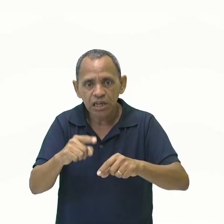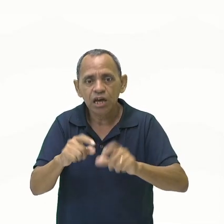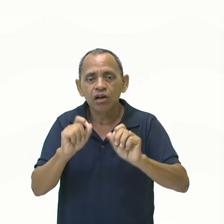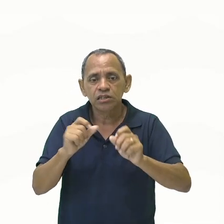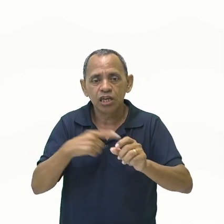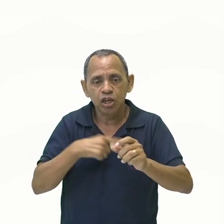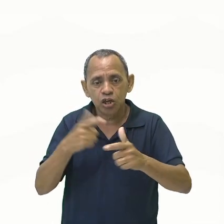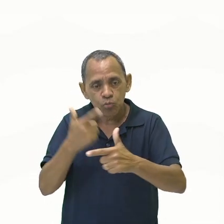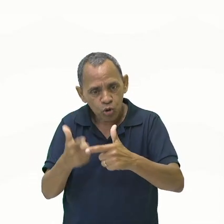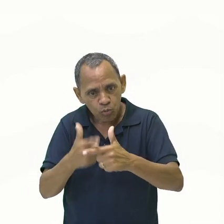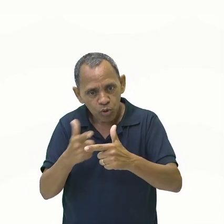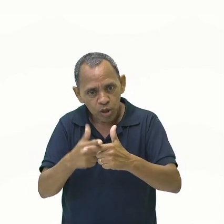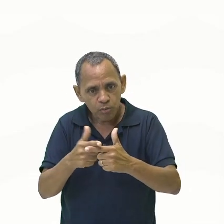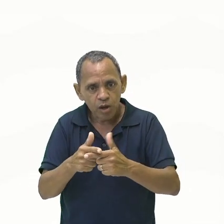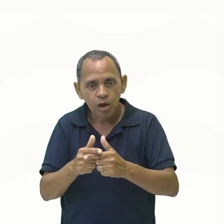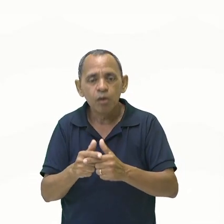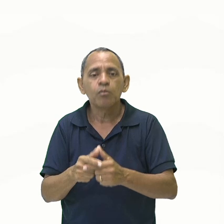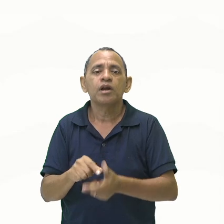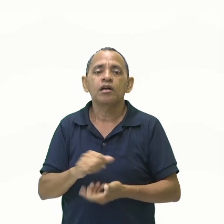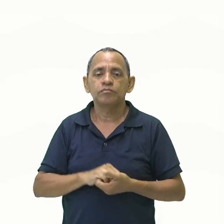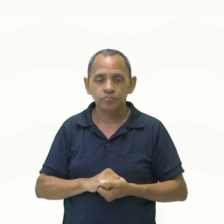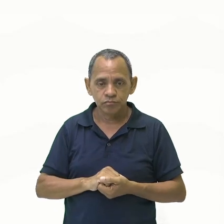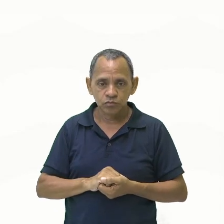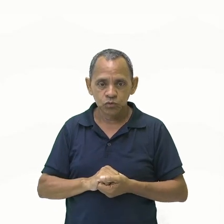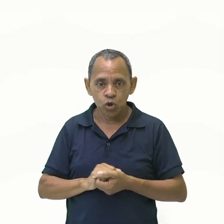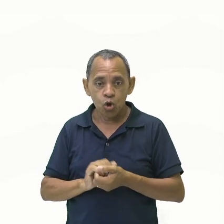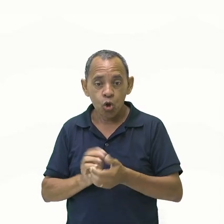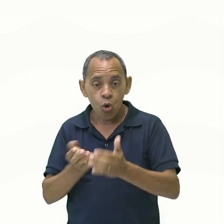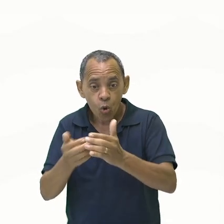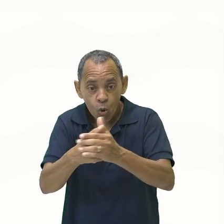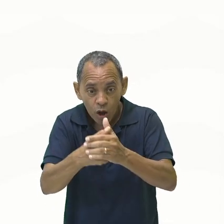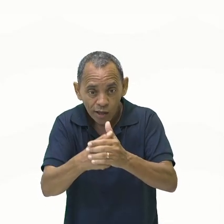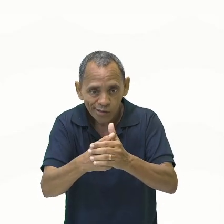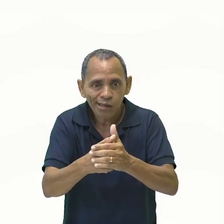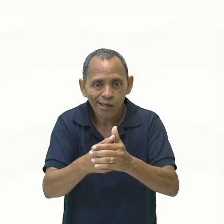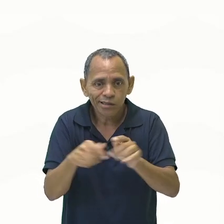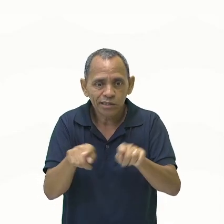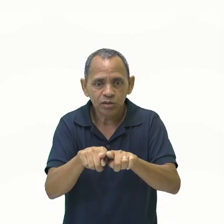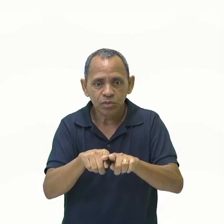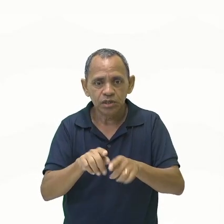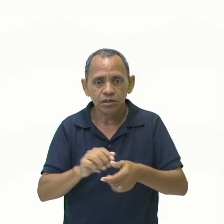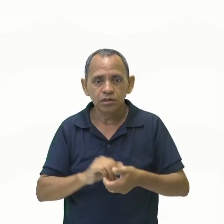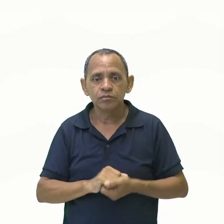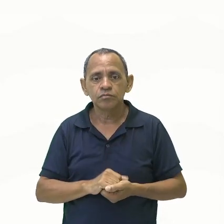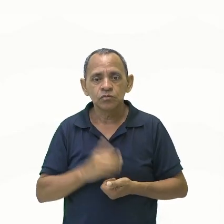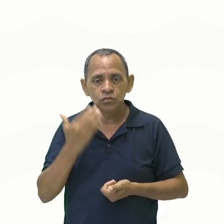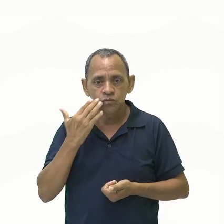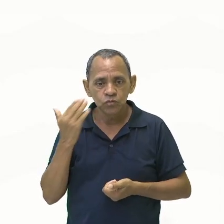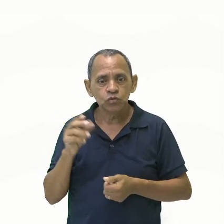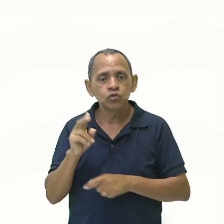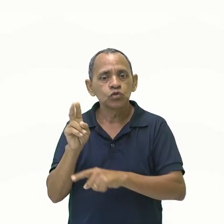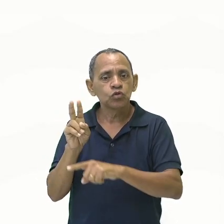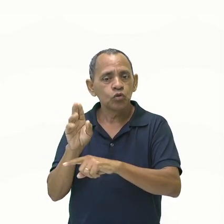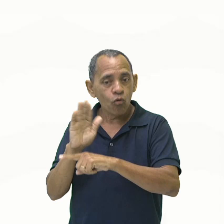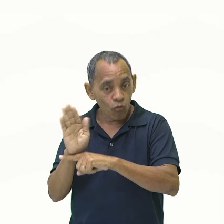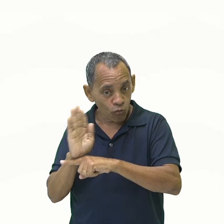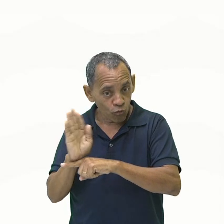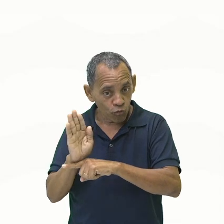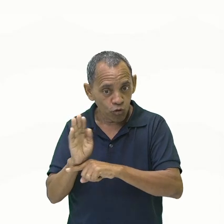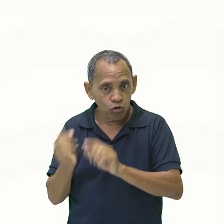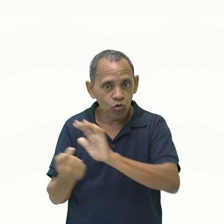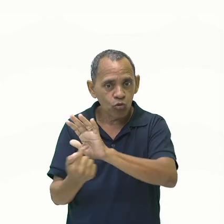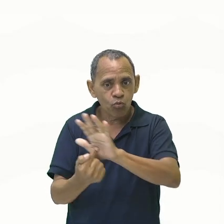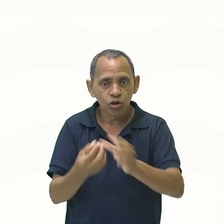matéria orgânica em decomposição. E aí eu tenho um pequeno vídeo para mostrar para vocês que mostra para onde vai parar, né, esse lixo